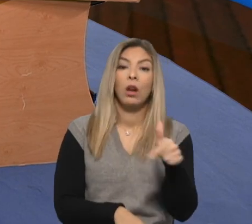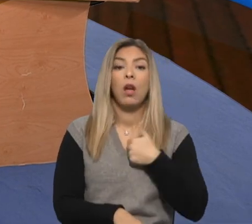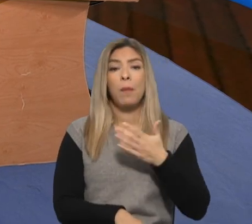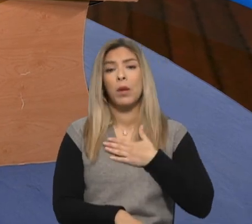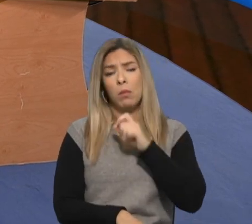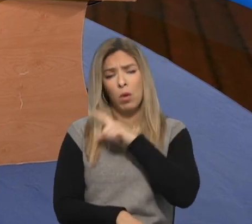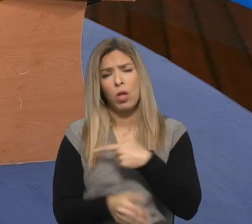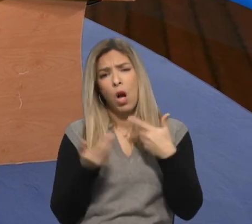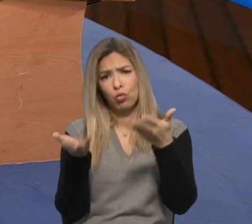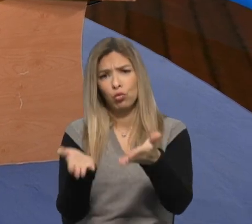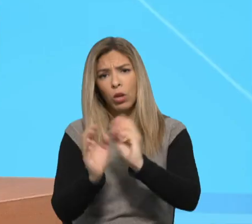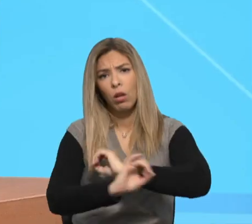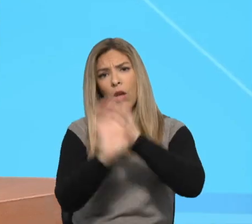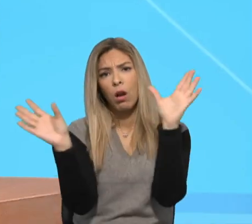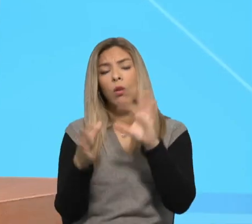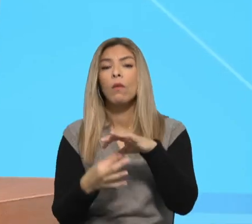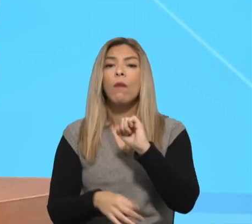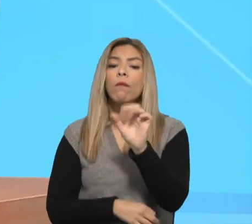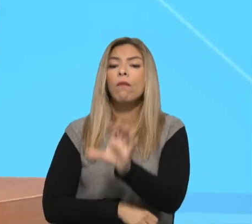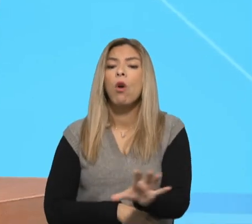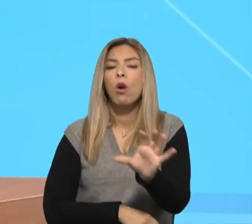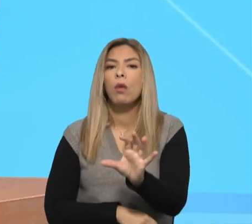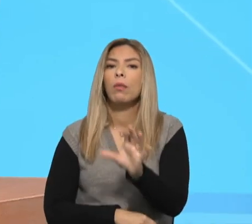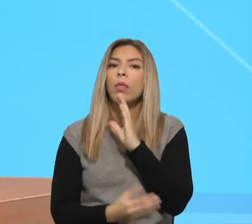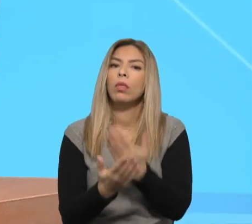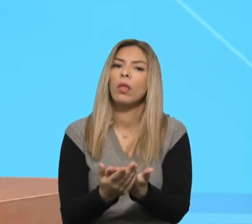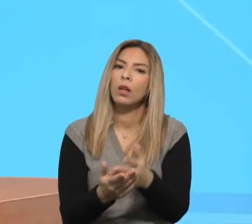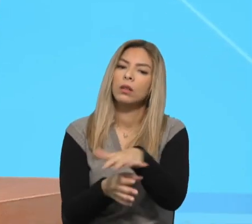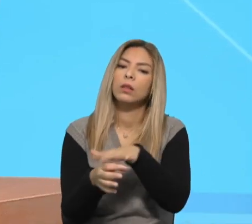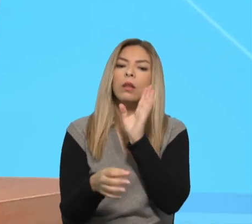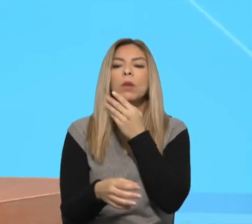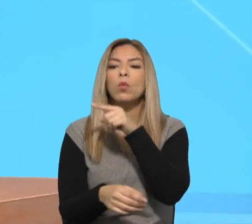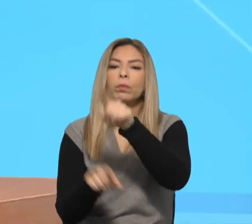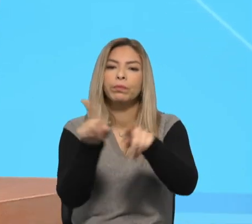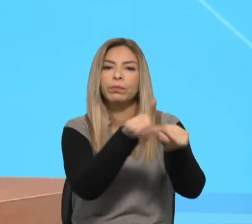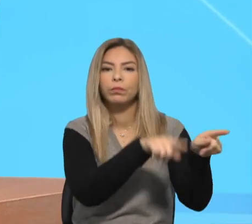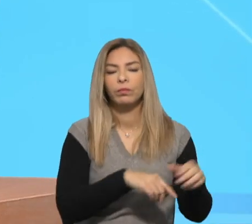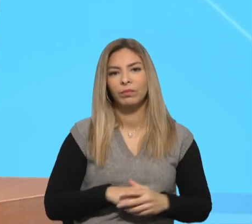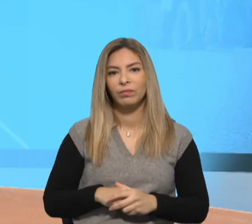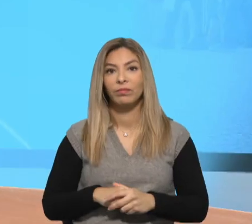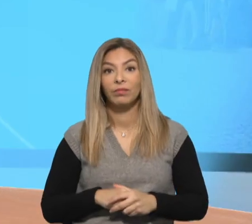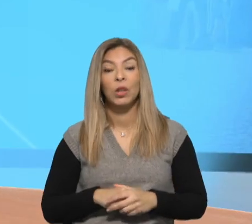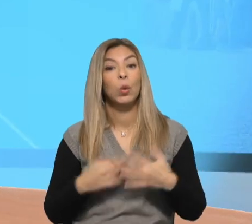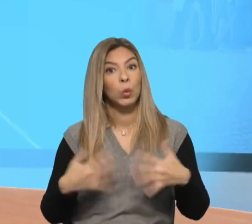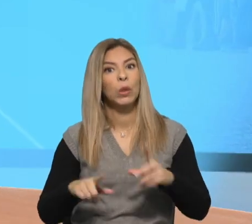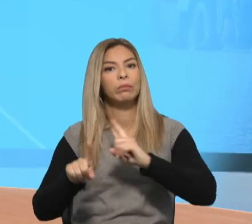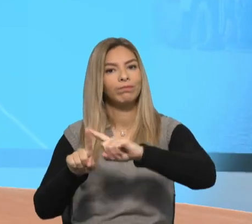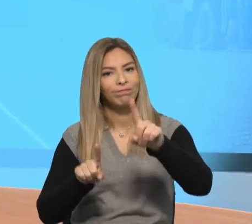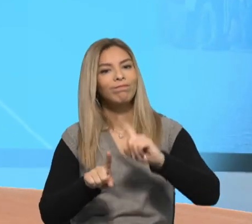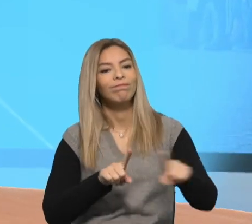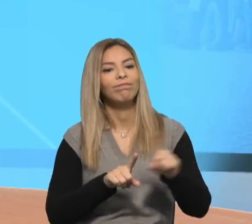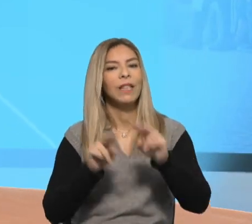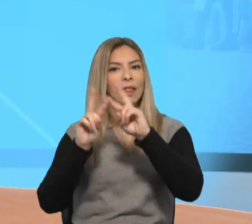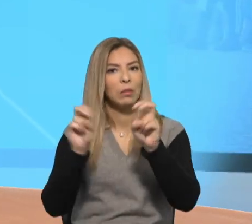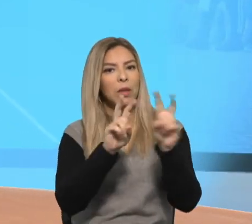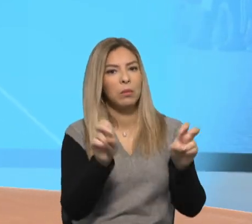importante no apoio a alguma vertente dessas situações que se encontram. Muito bem, são vertentes essenciais e